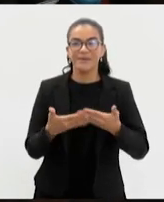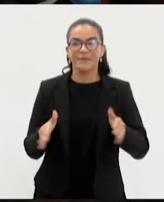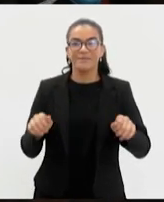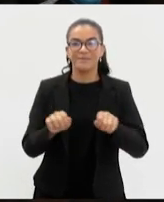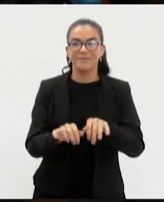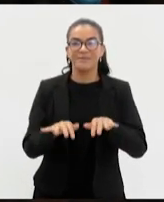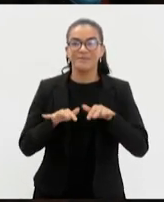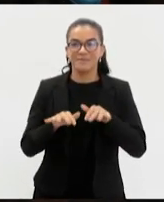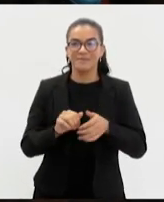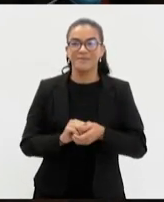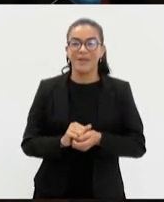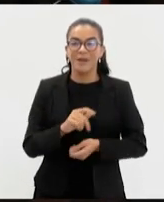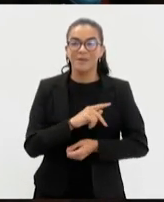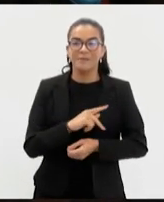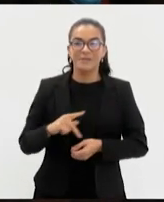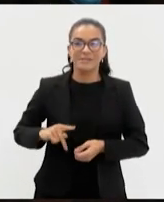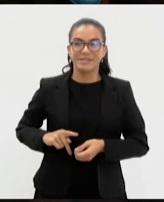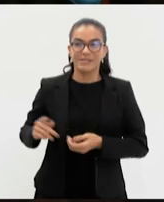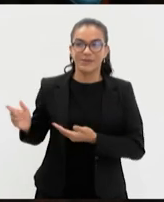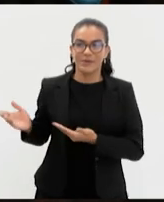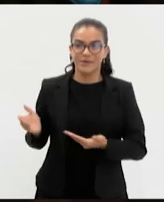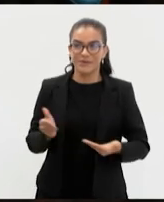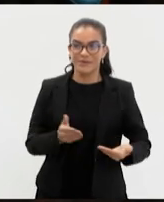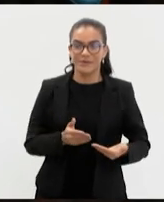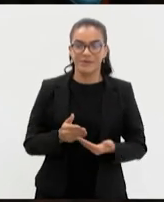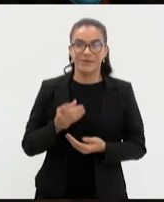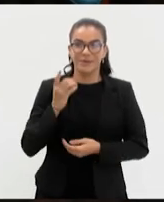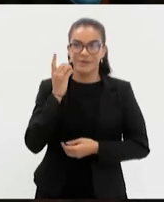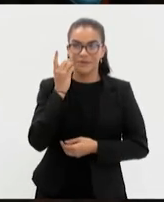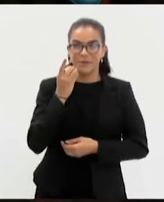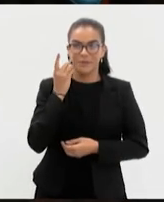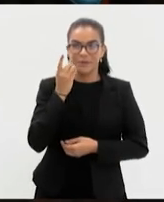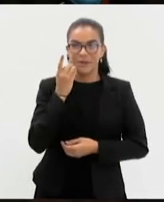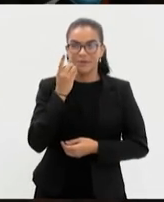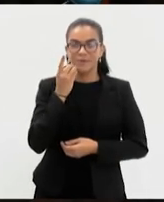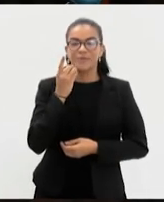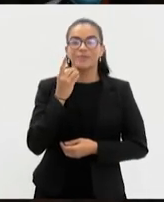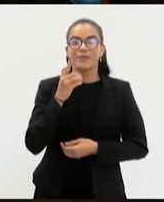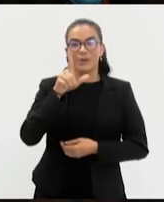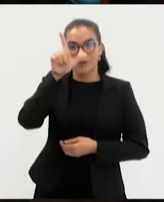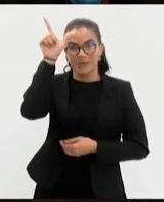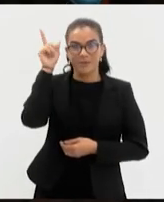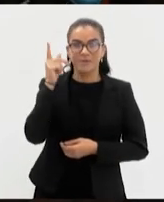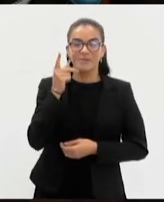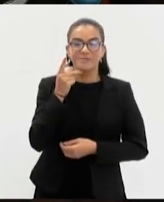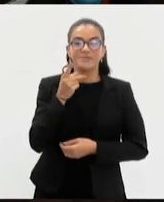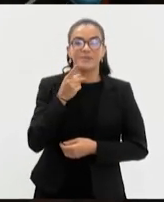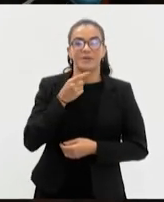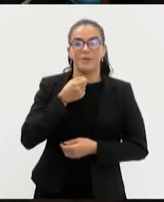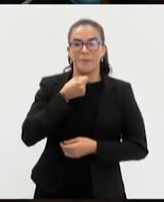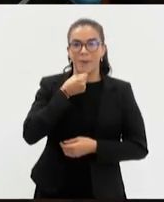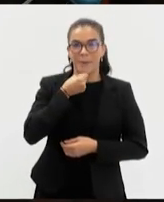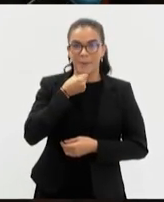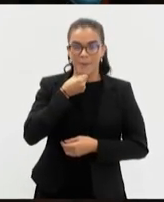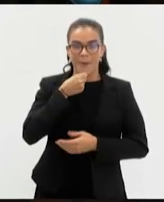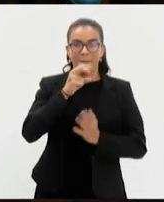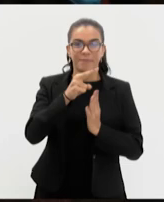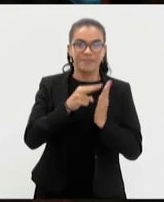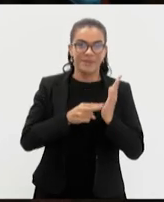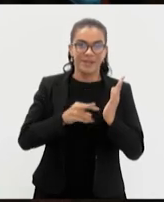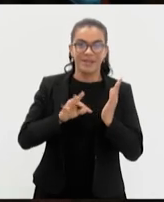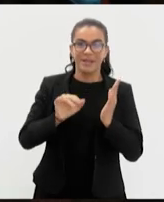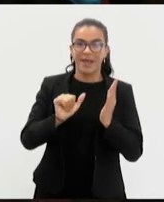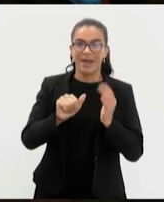sessão a presidência convida o Nobre Deputado luí Paulo para fazer a leitura da ata